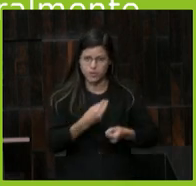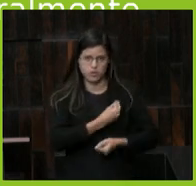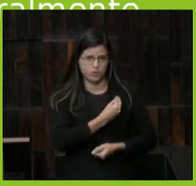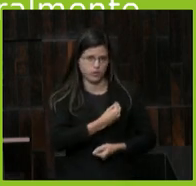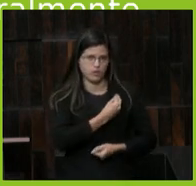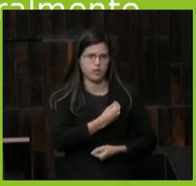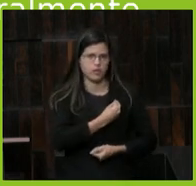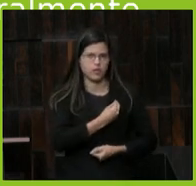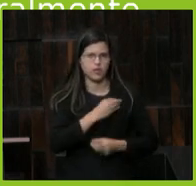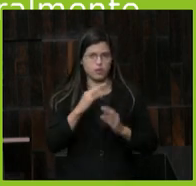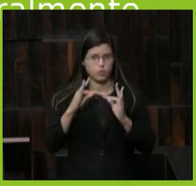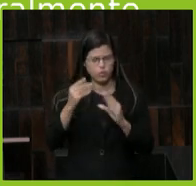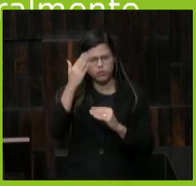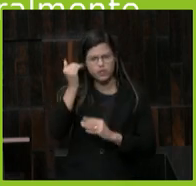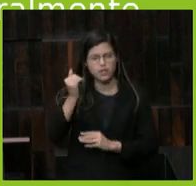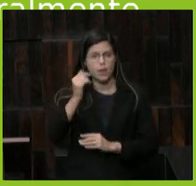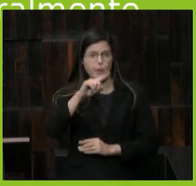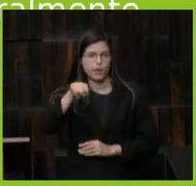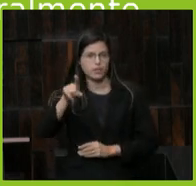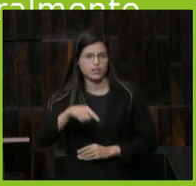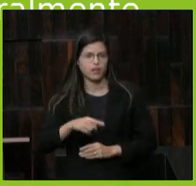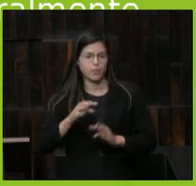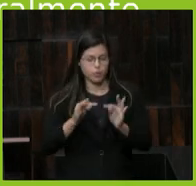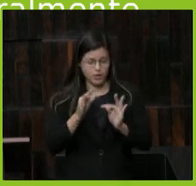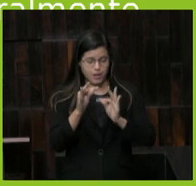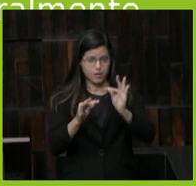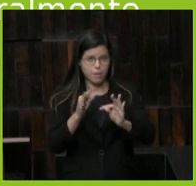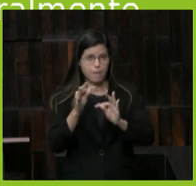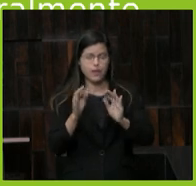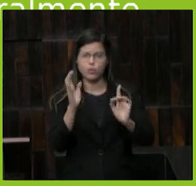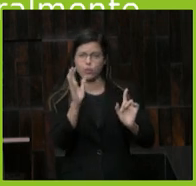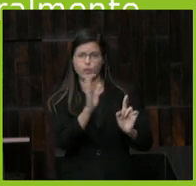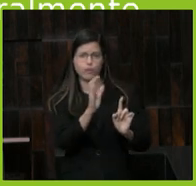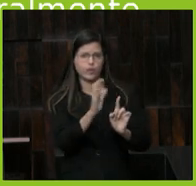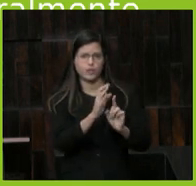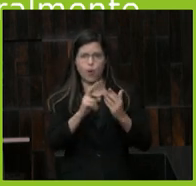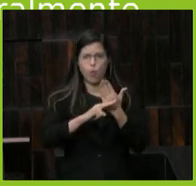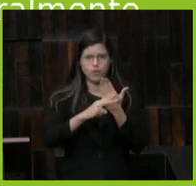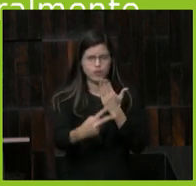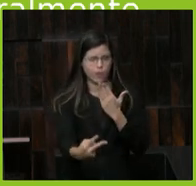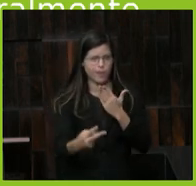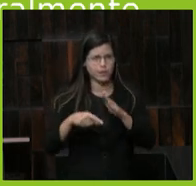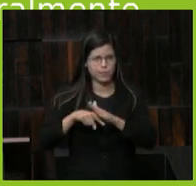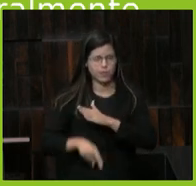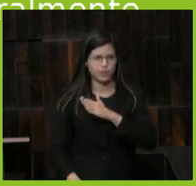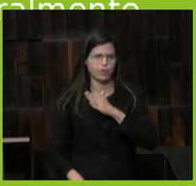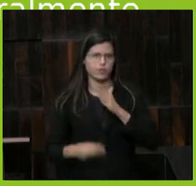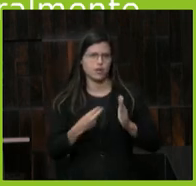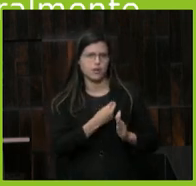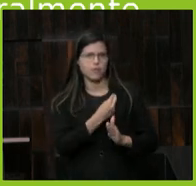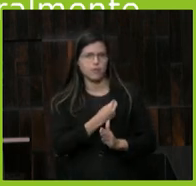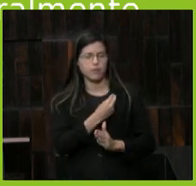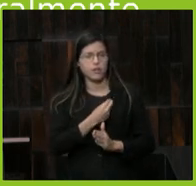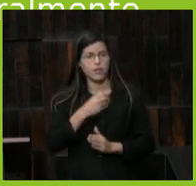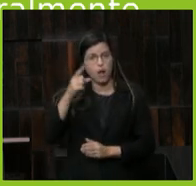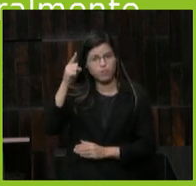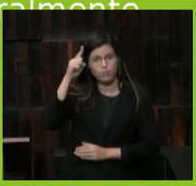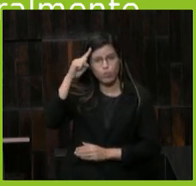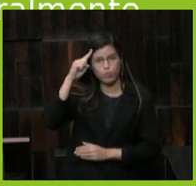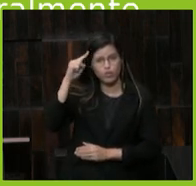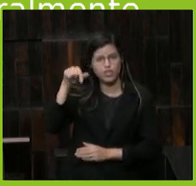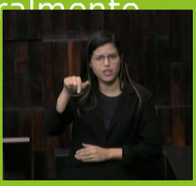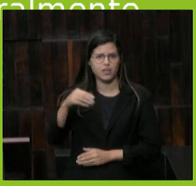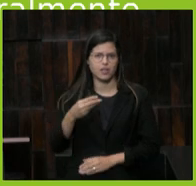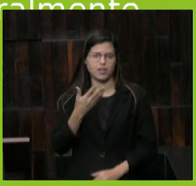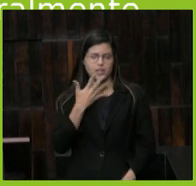sabem que o cancelamento de terapias vai influenciar profundamente a vida e o dia a dia dessas crianças. E também